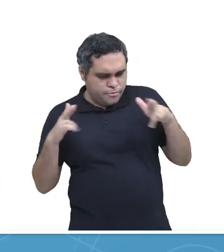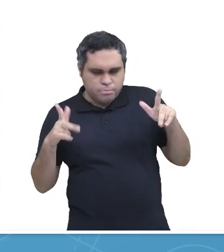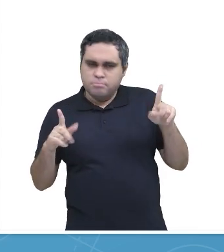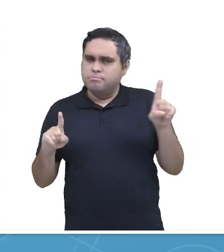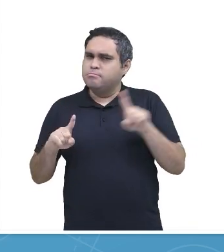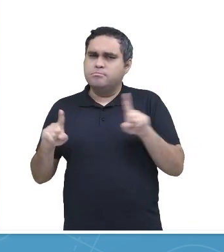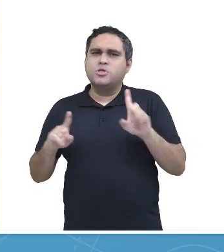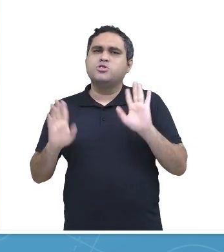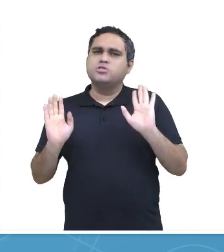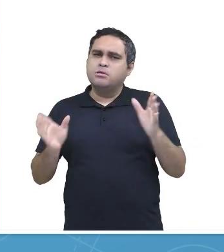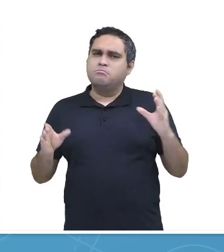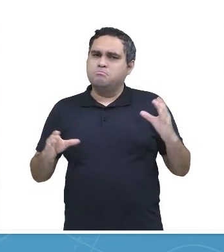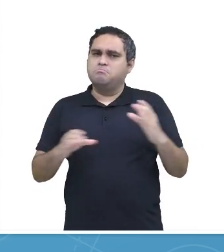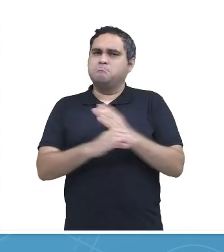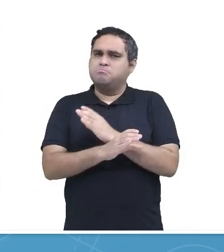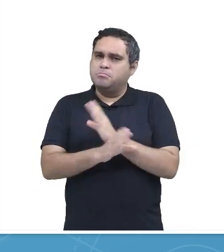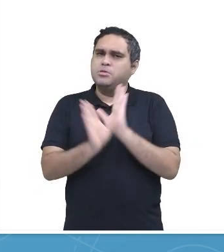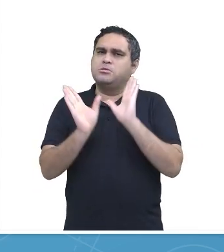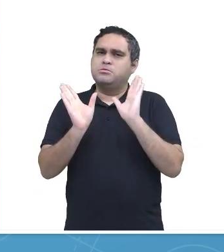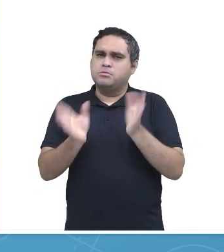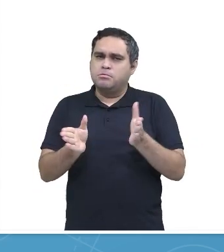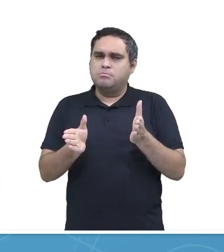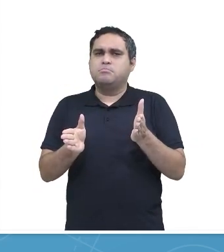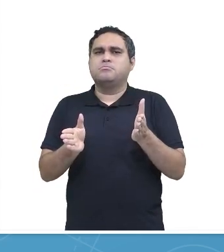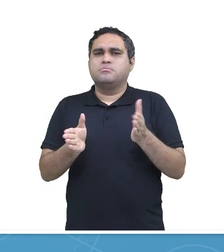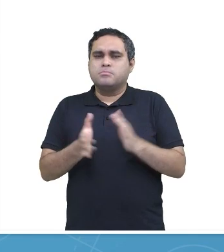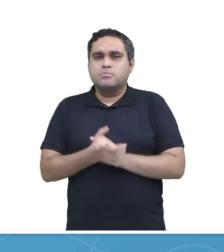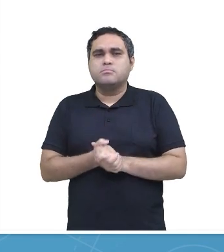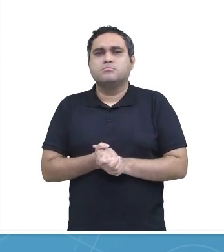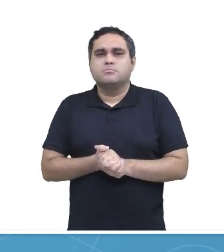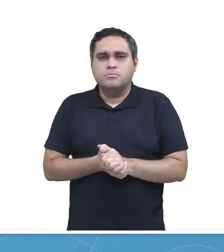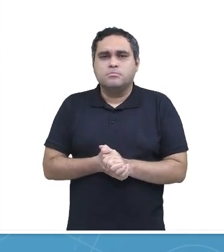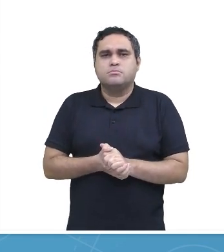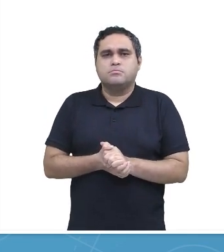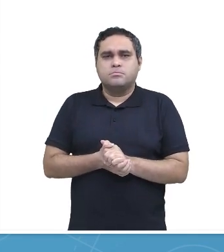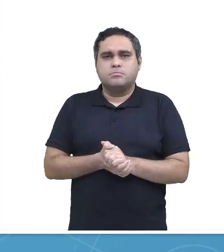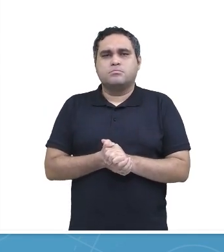do adulto já está maduro. Todos